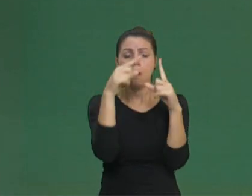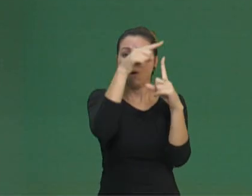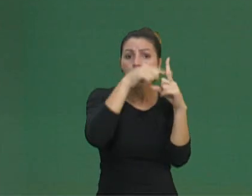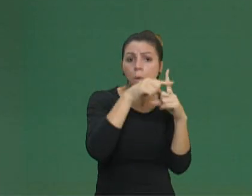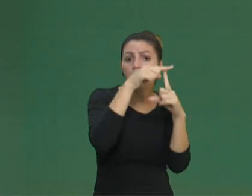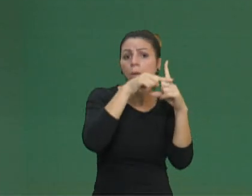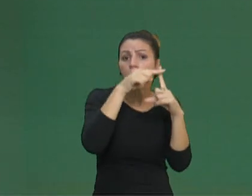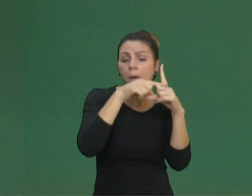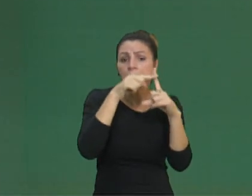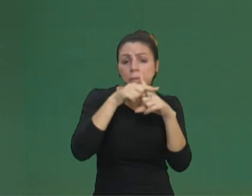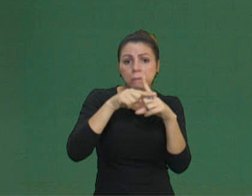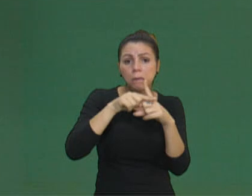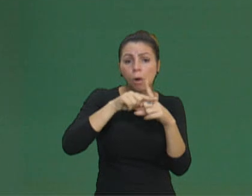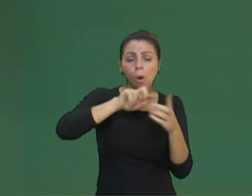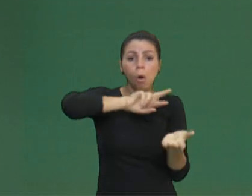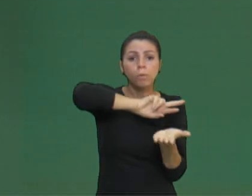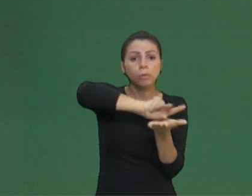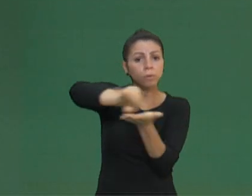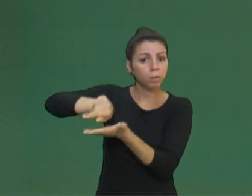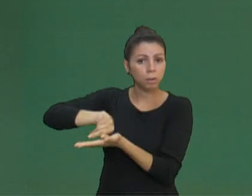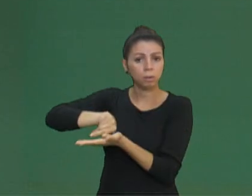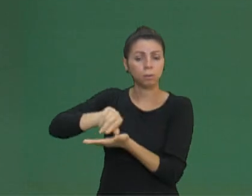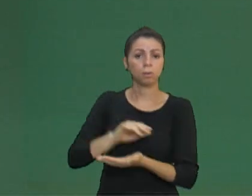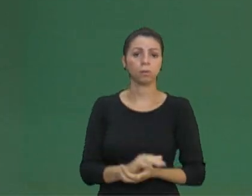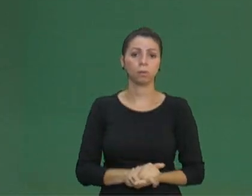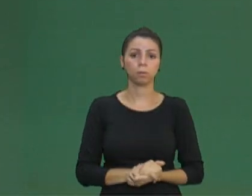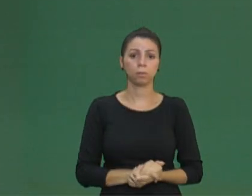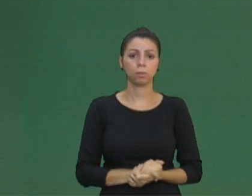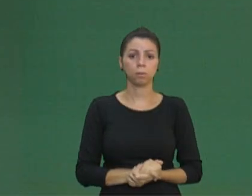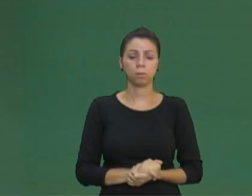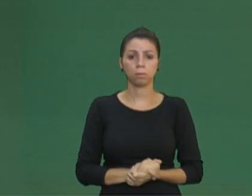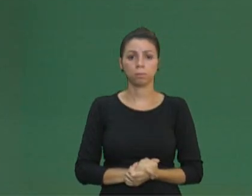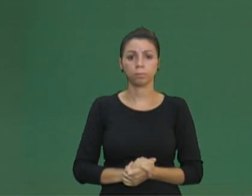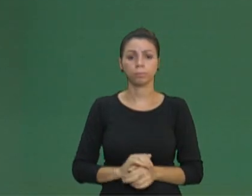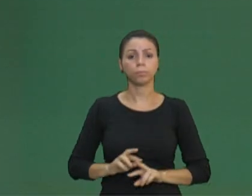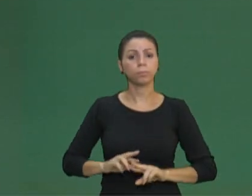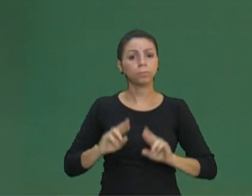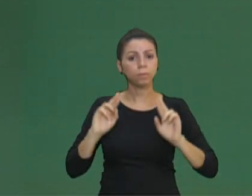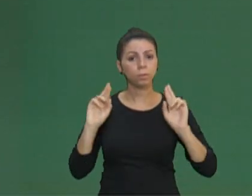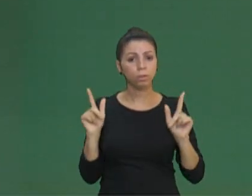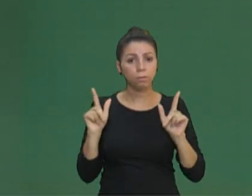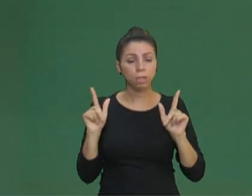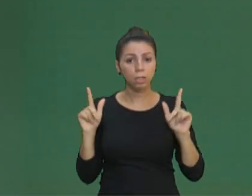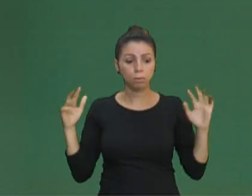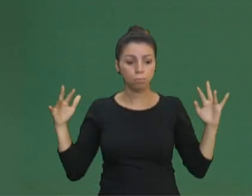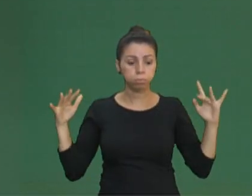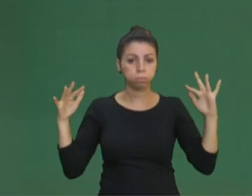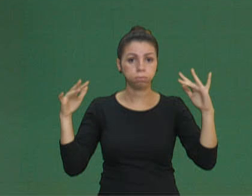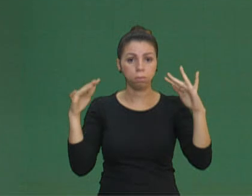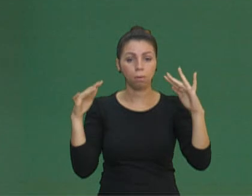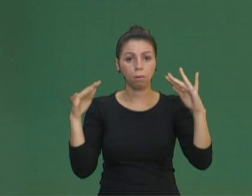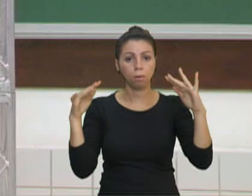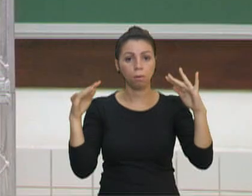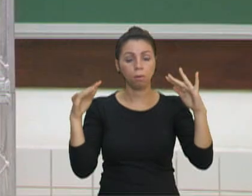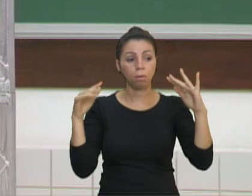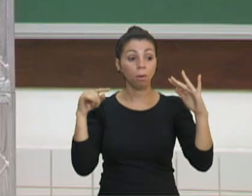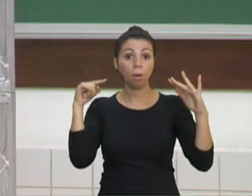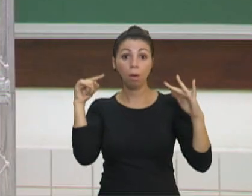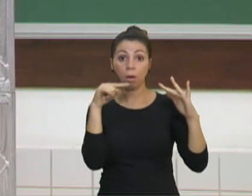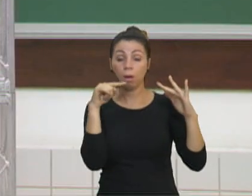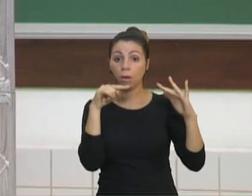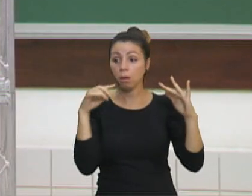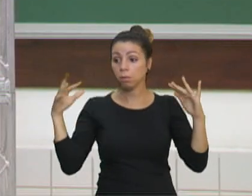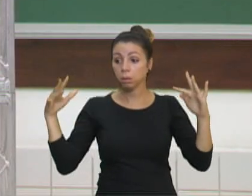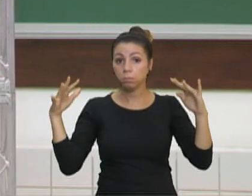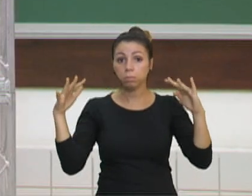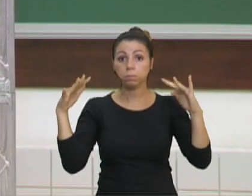com pressões, né, umidades diferentes. Muitas vezes, esse encontro dessas